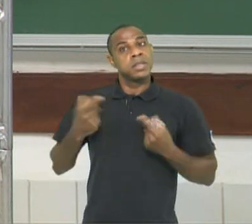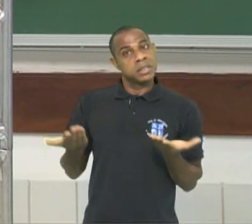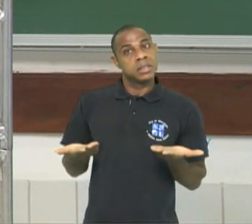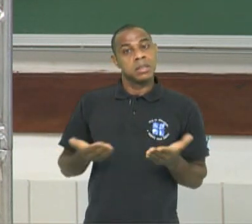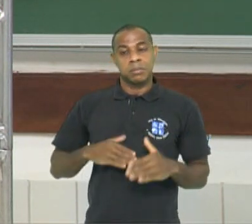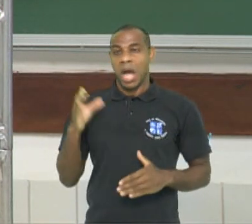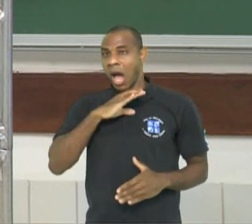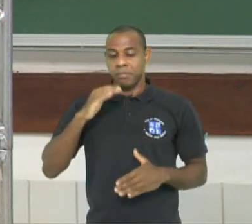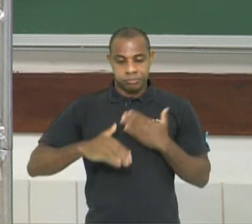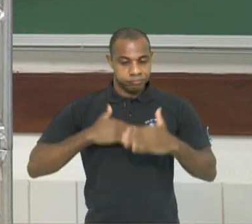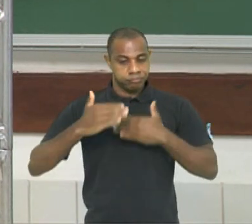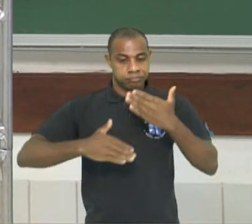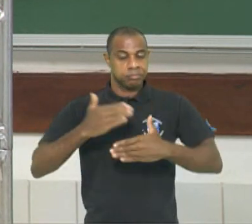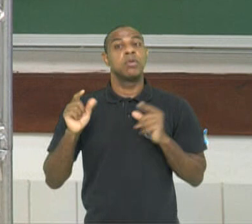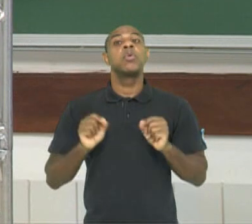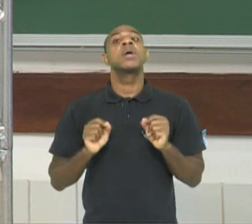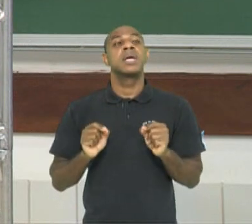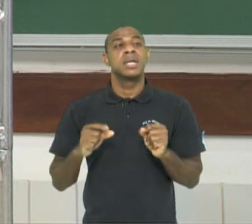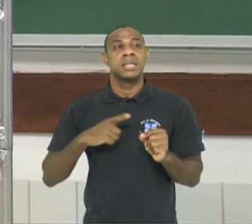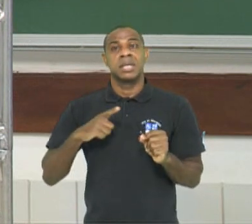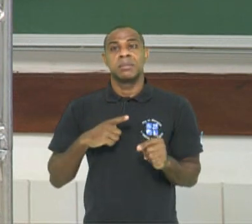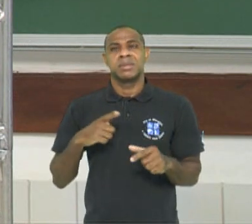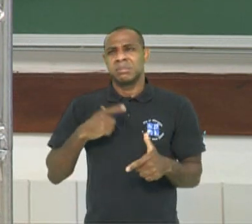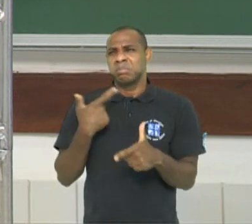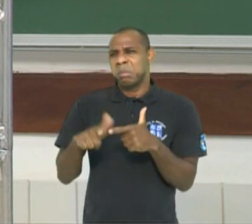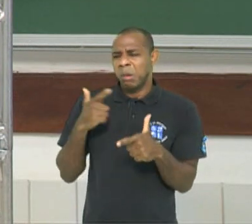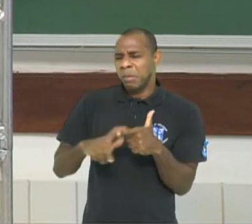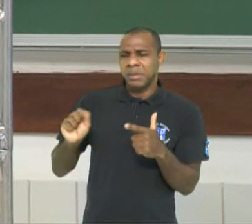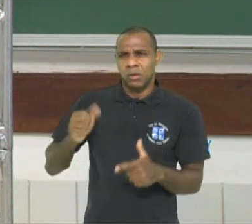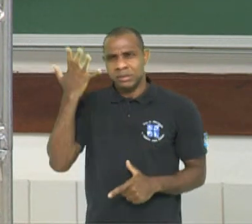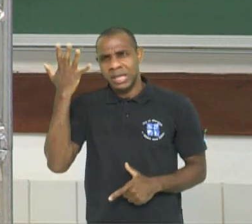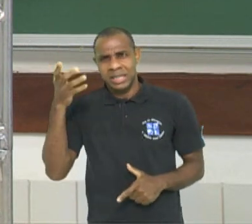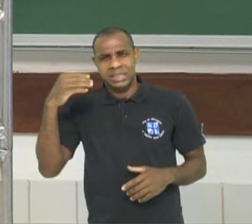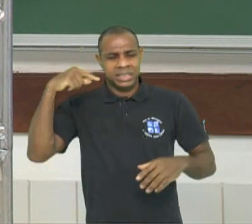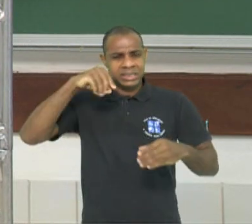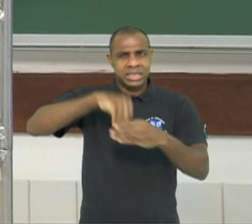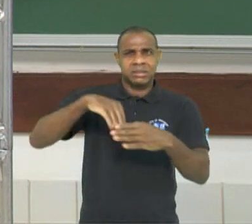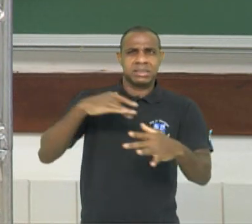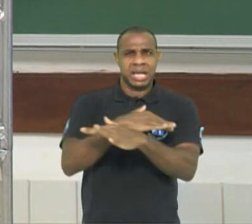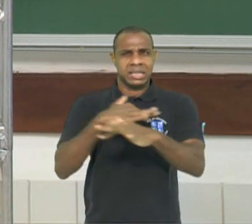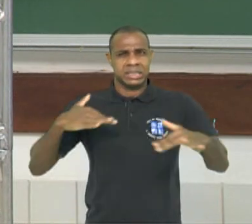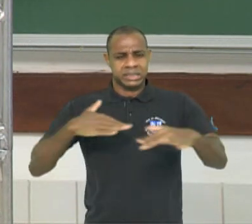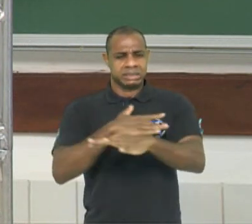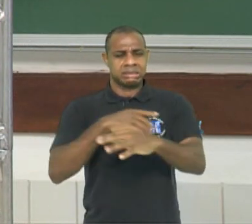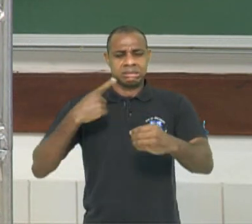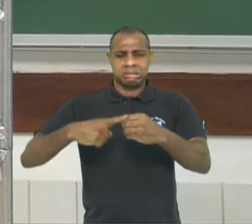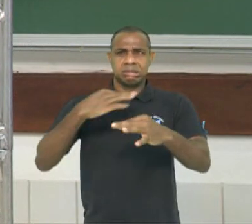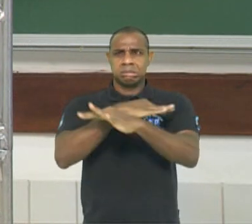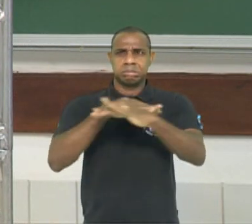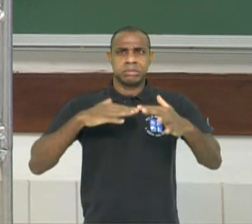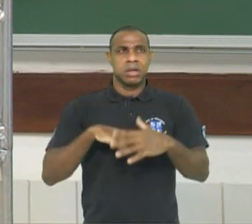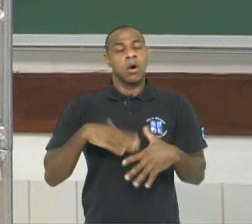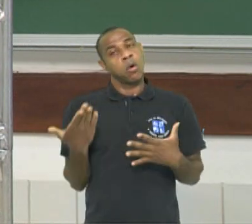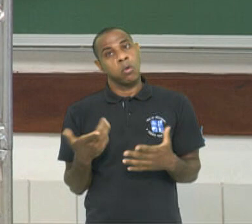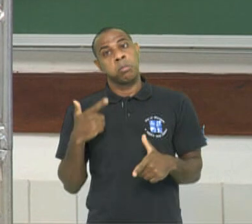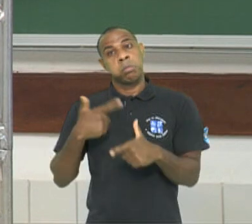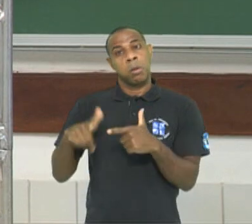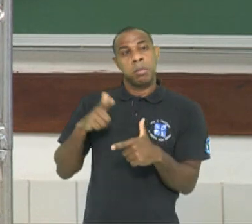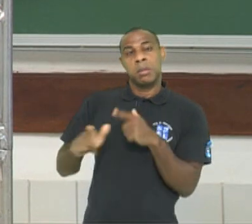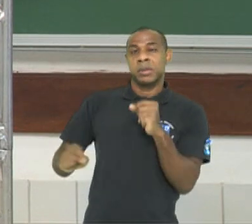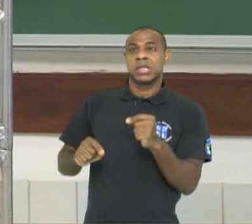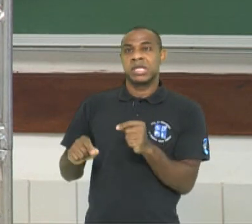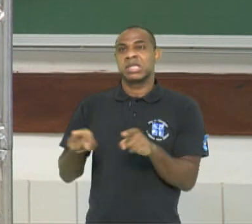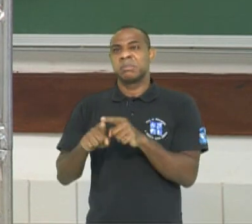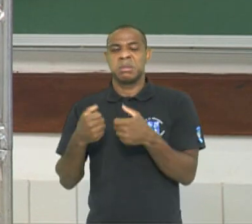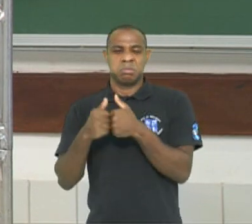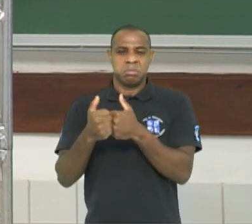tão acelerado, nós temos tantos problemas que acontecem na cidade, como relacionados ao problema do